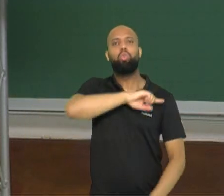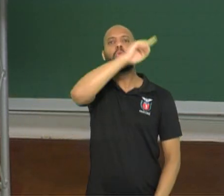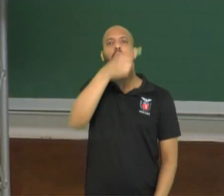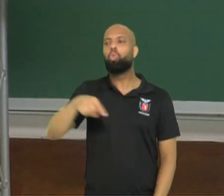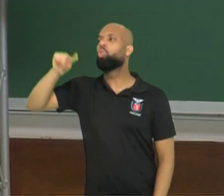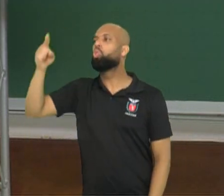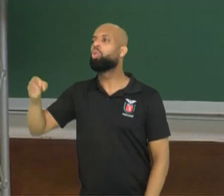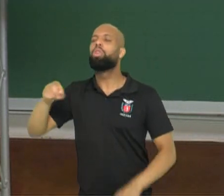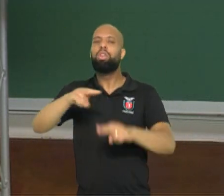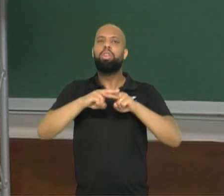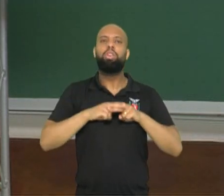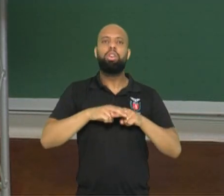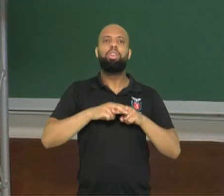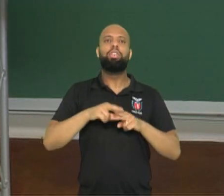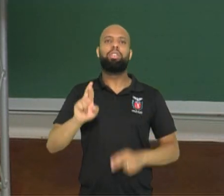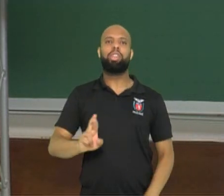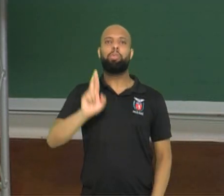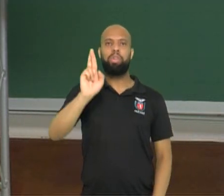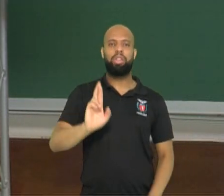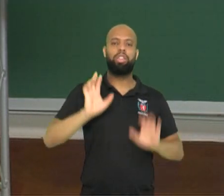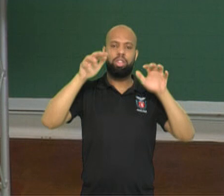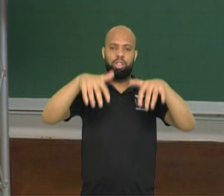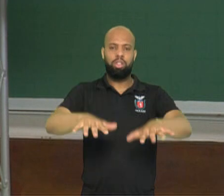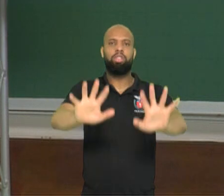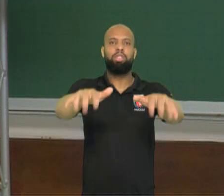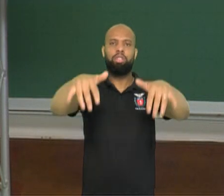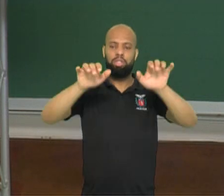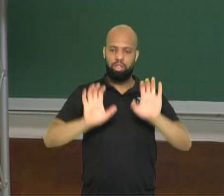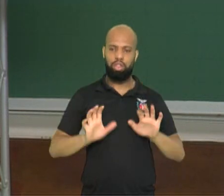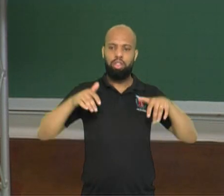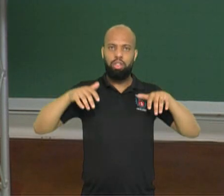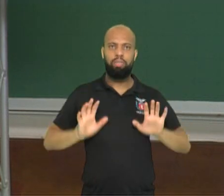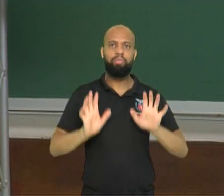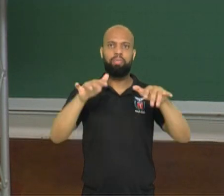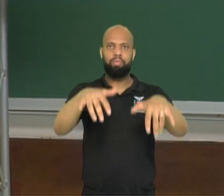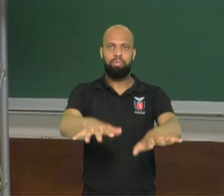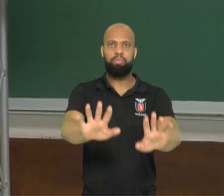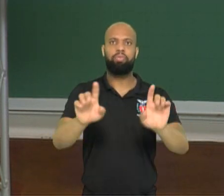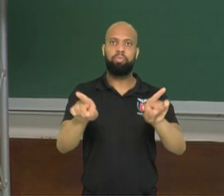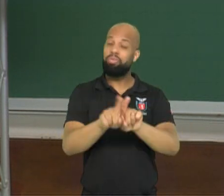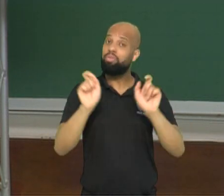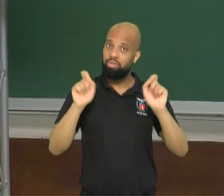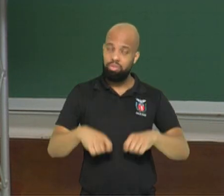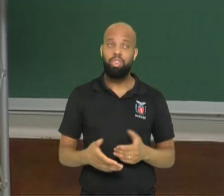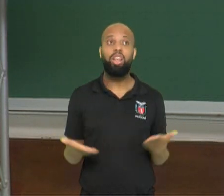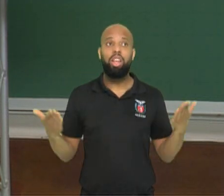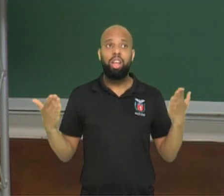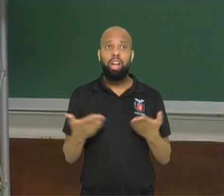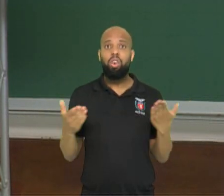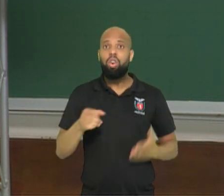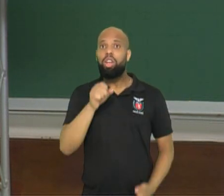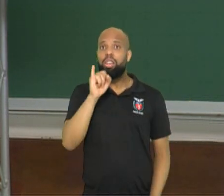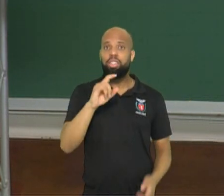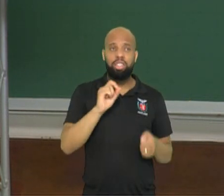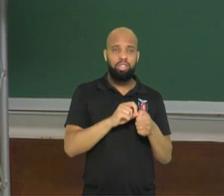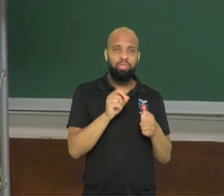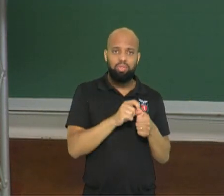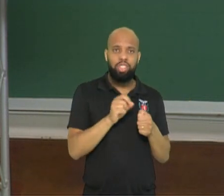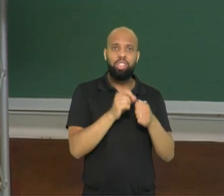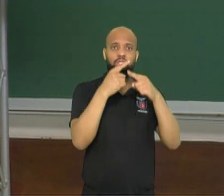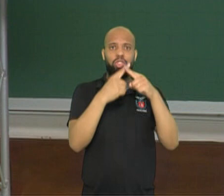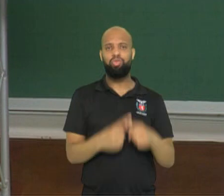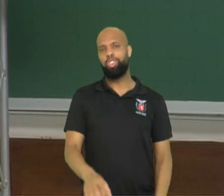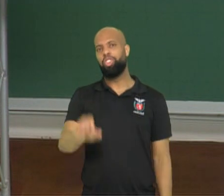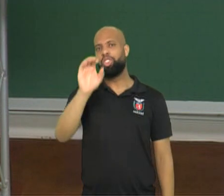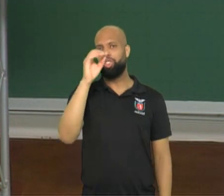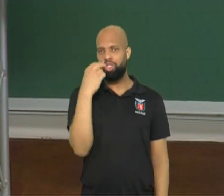que ela representa ondas também. Então, aqui, ó. Agora, se eu multiplico por 2, o que acontece com a